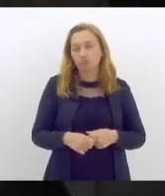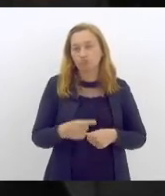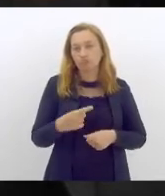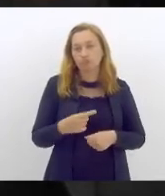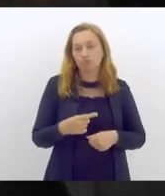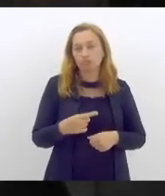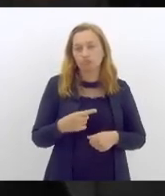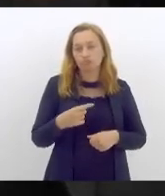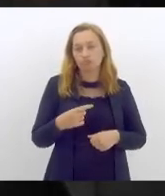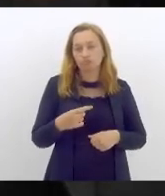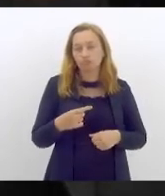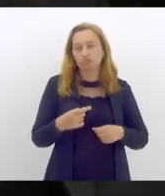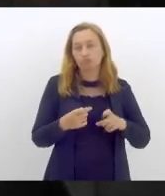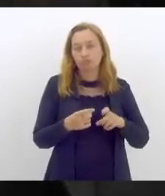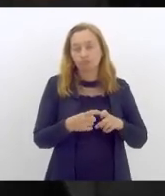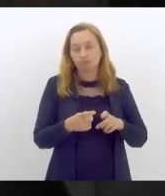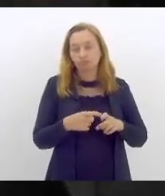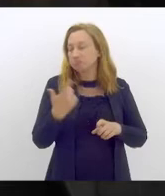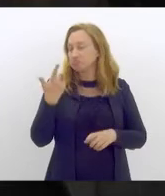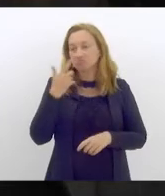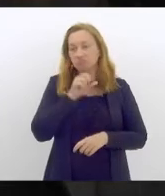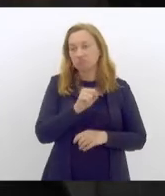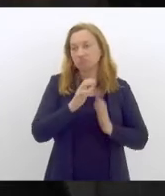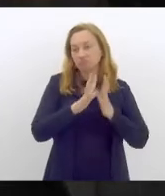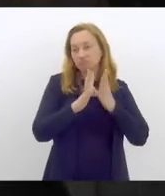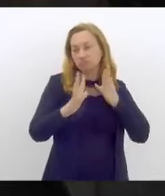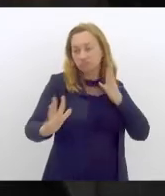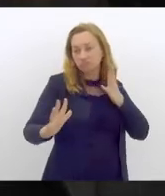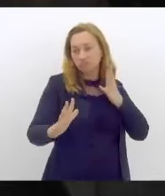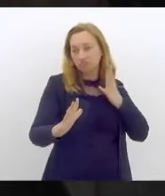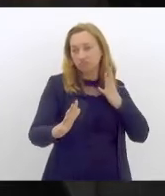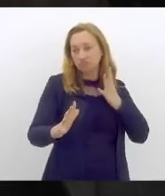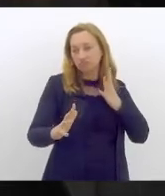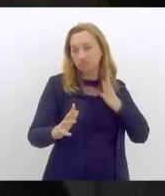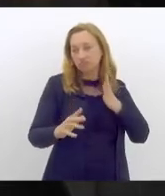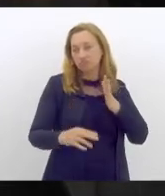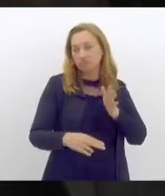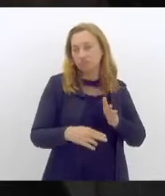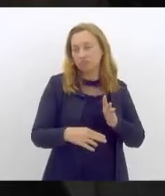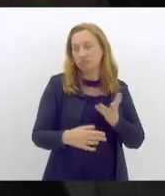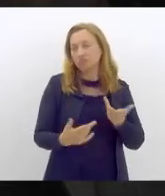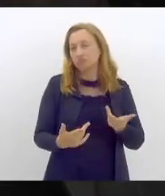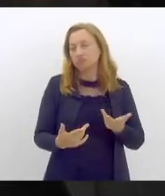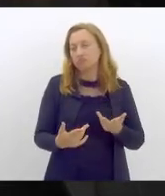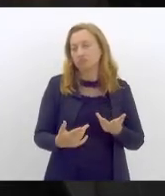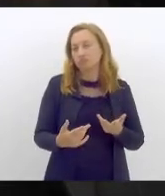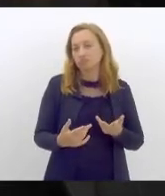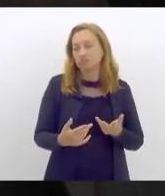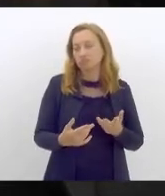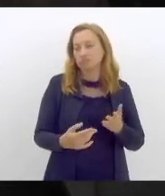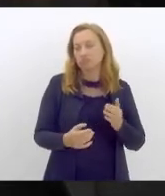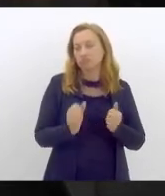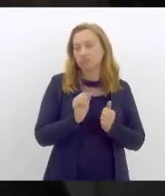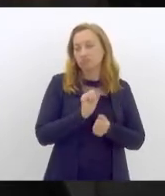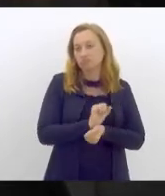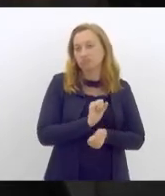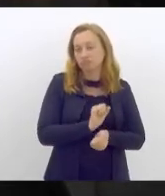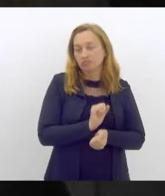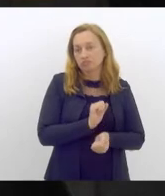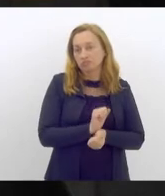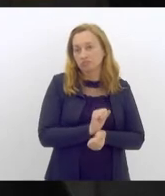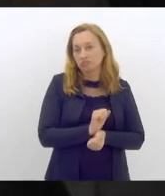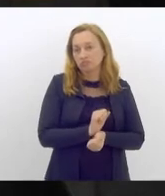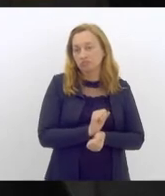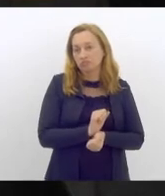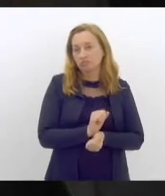em geral então na fila do sisreg e muitas vezes aguardando a